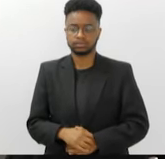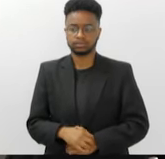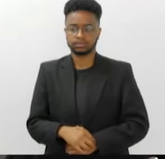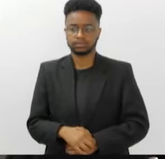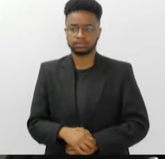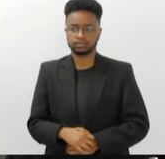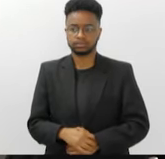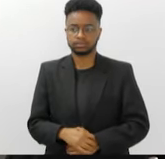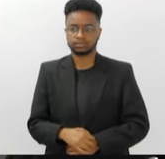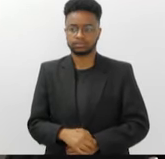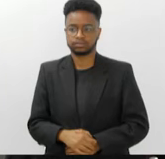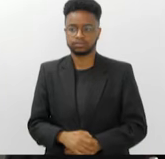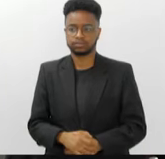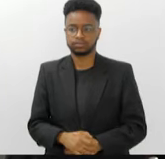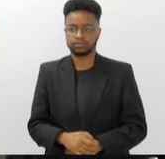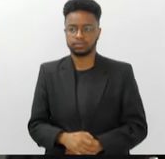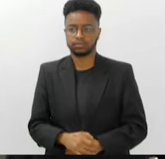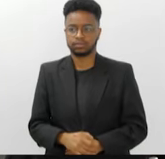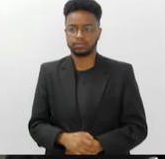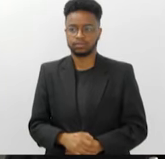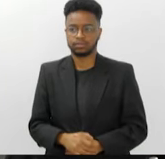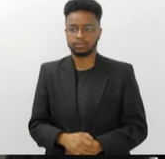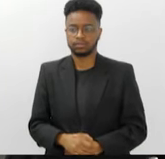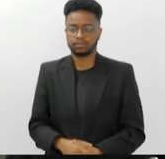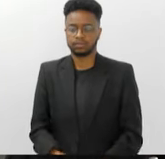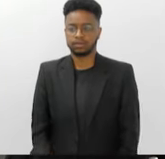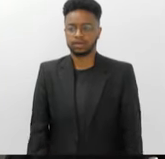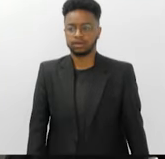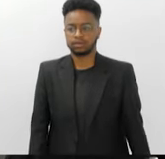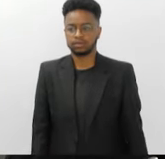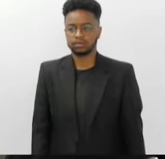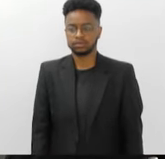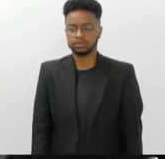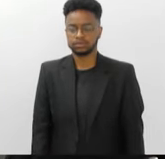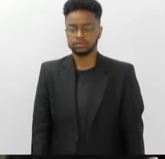Você deu uma. Hoje eu vou ter.